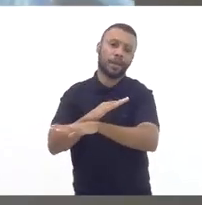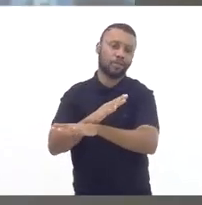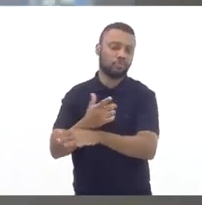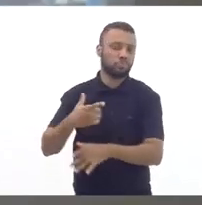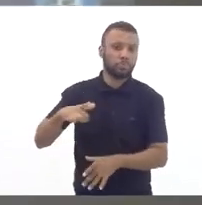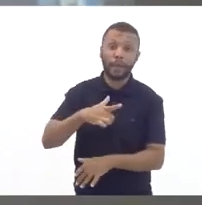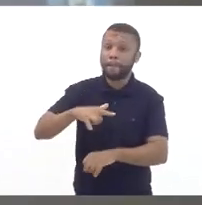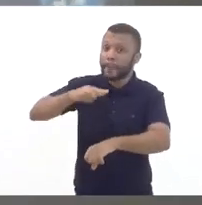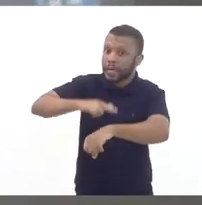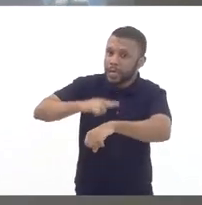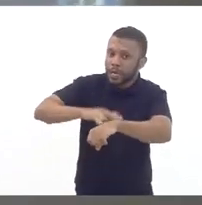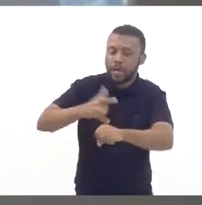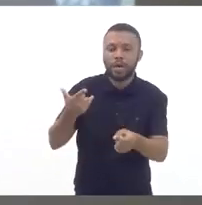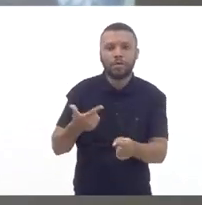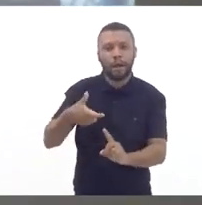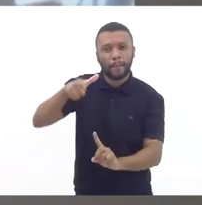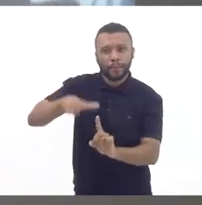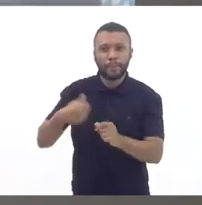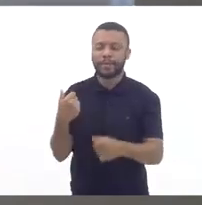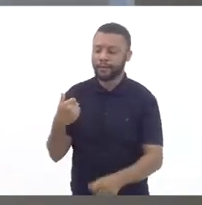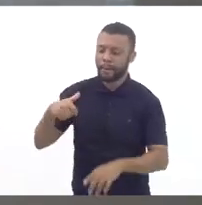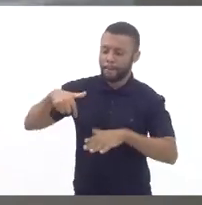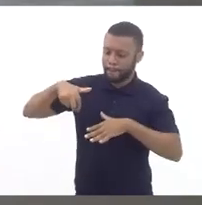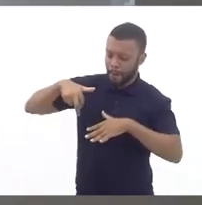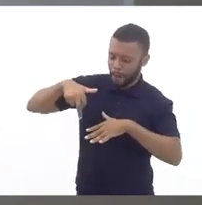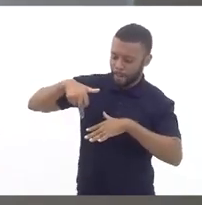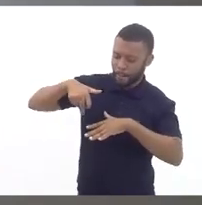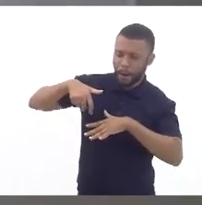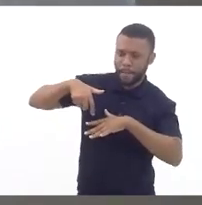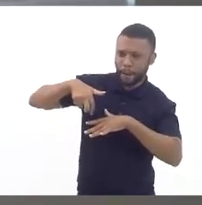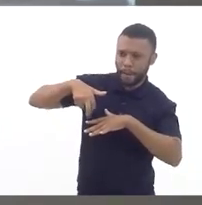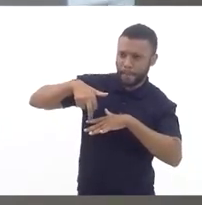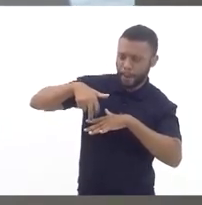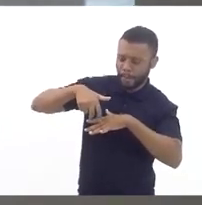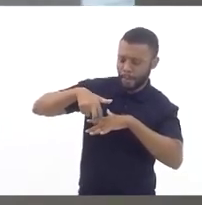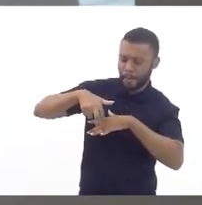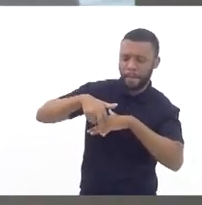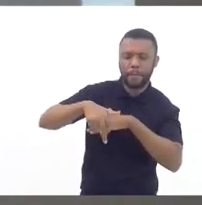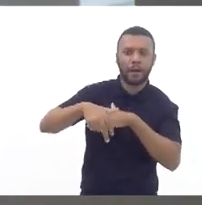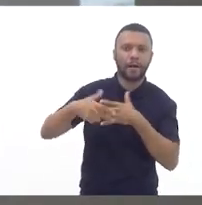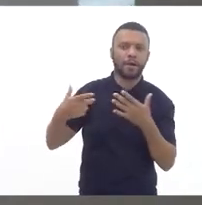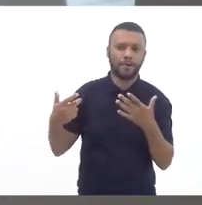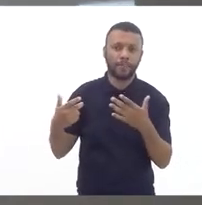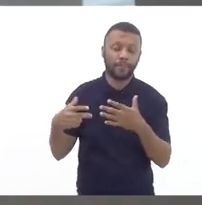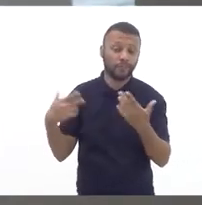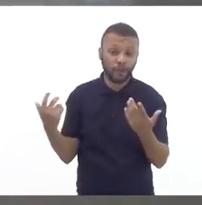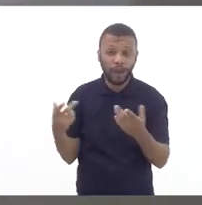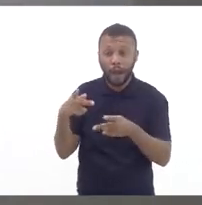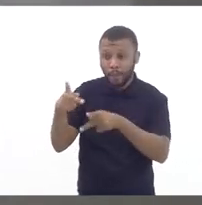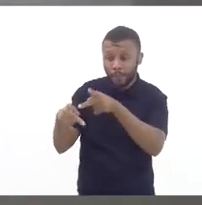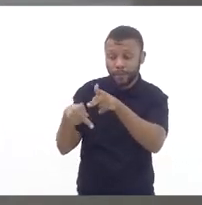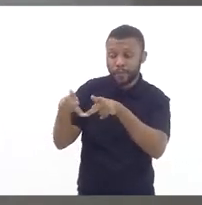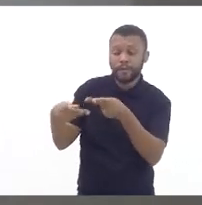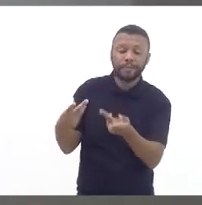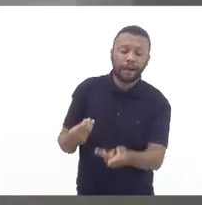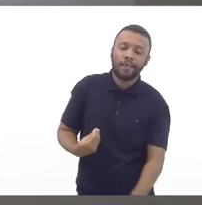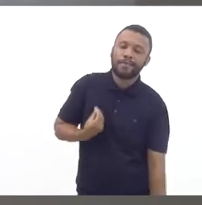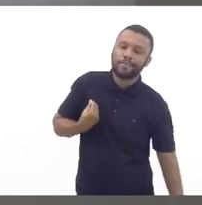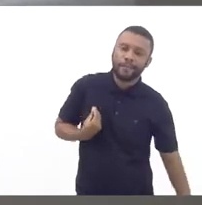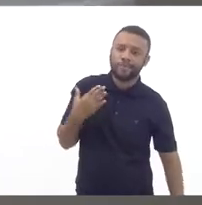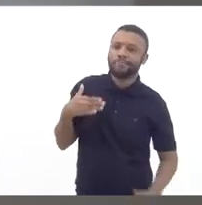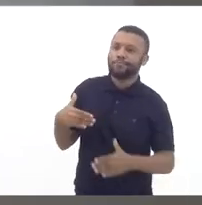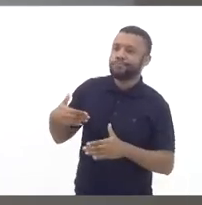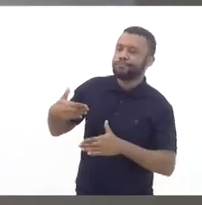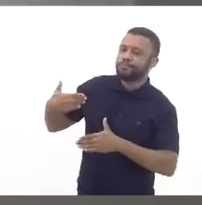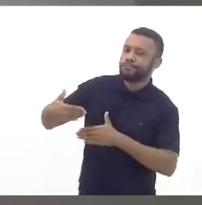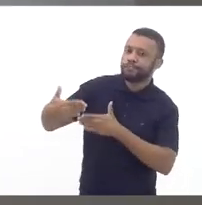de acesso. Situação bem complicada, né? E assim a população vai vivendo no seu